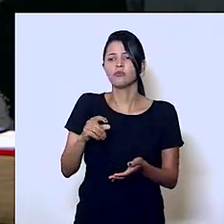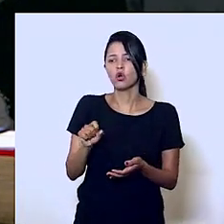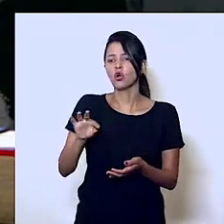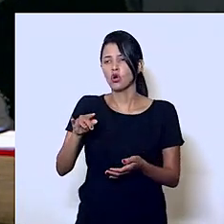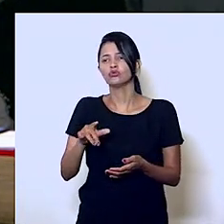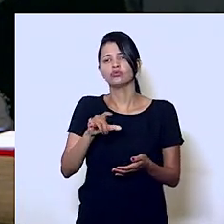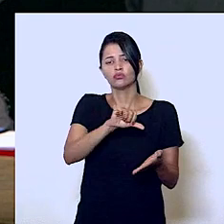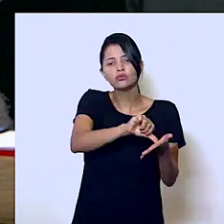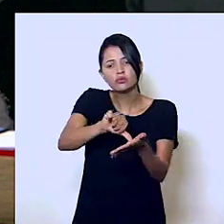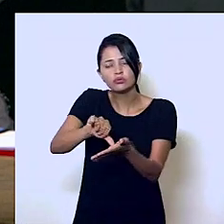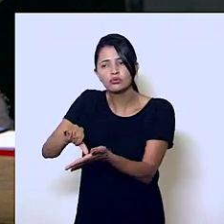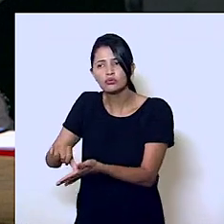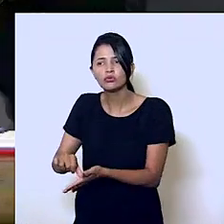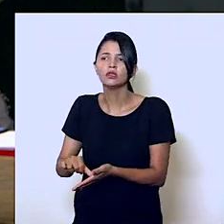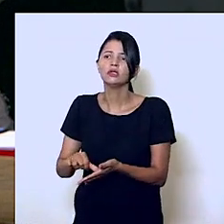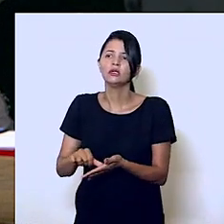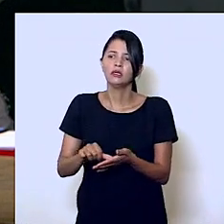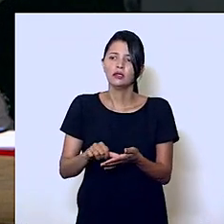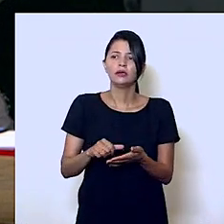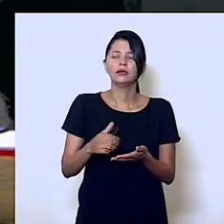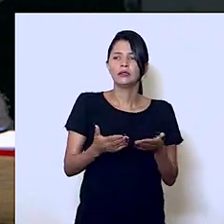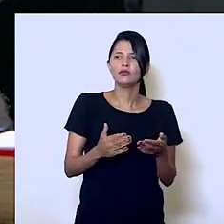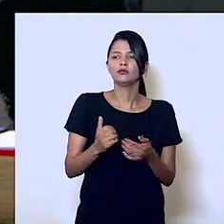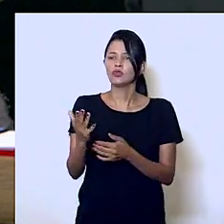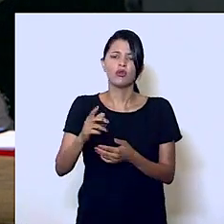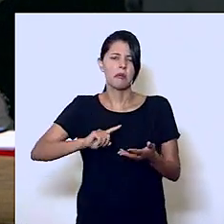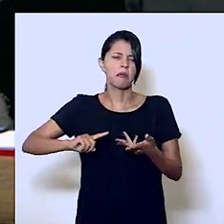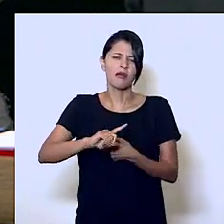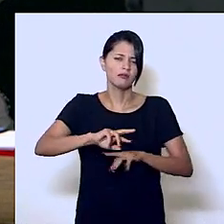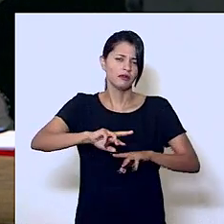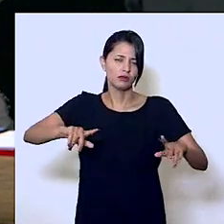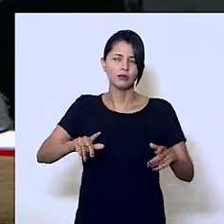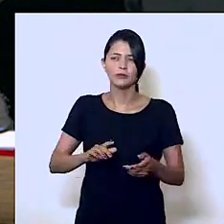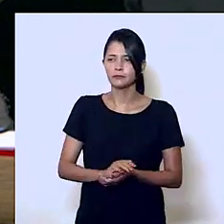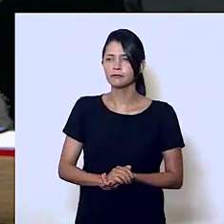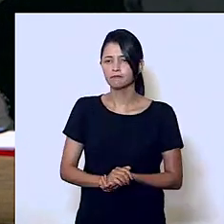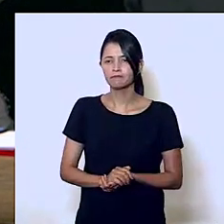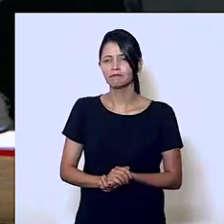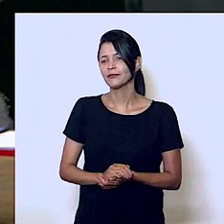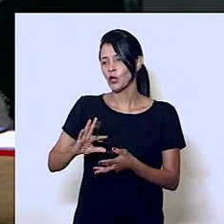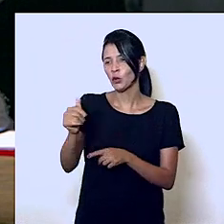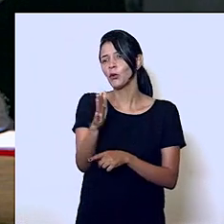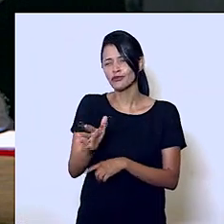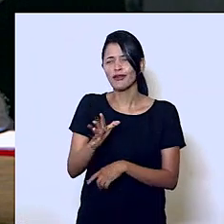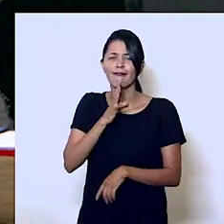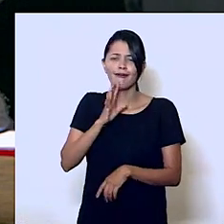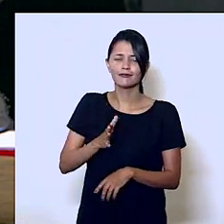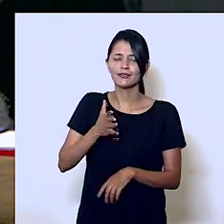de ter servido no exterior para ser promovido, enfim, vocês, todo diplomata conhece essa história.